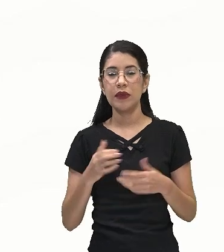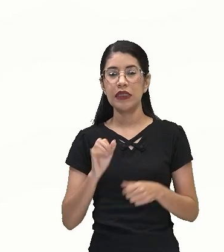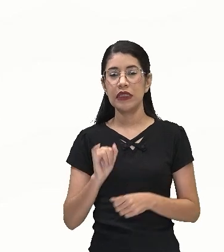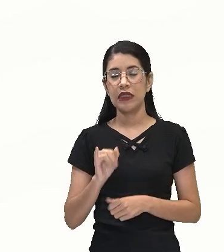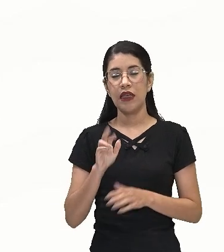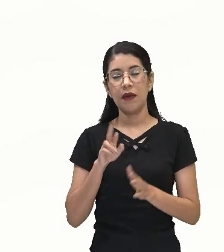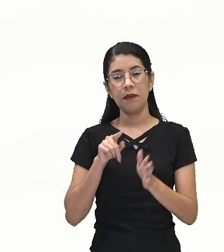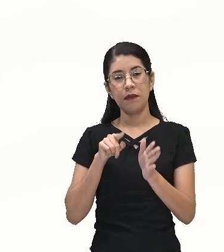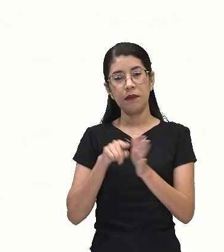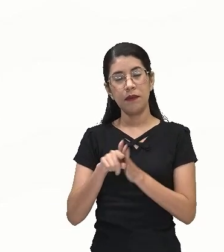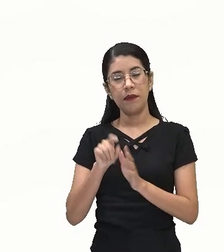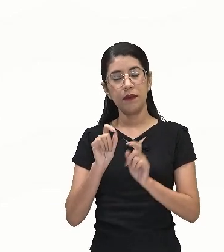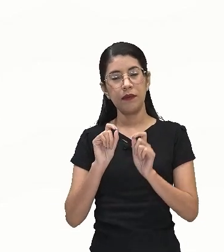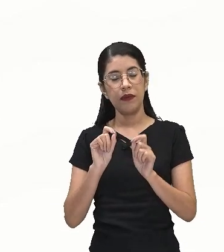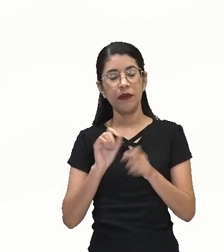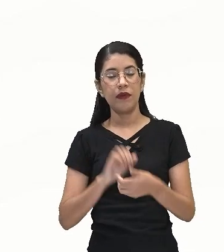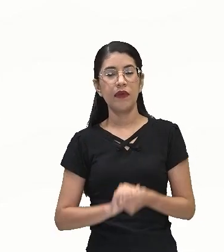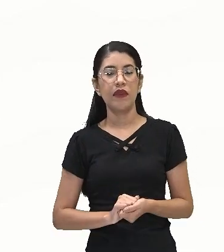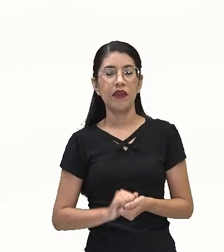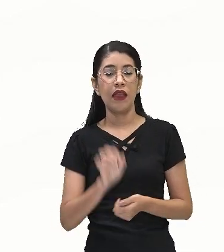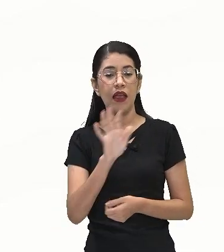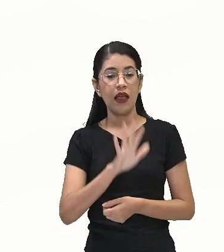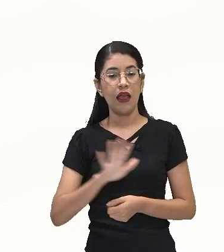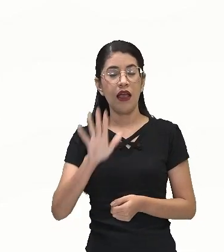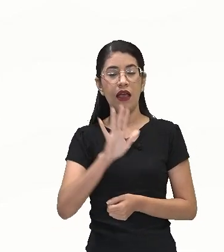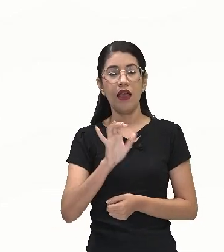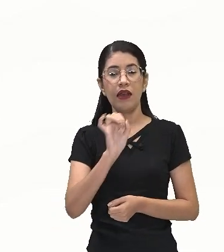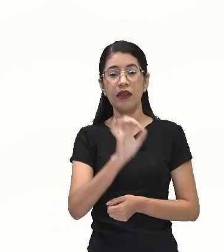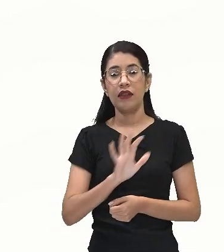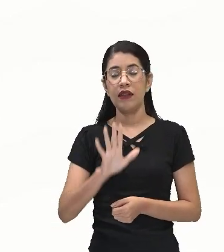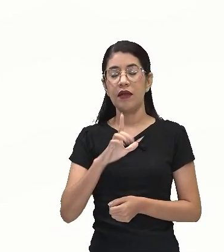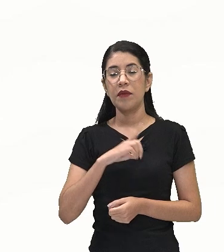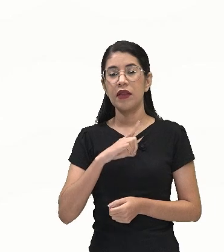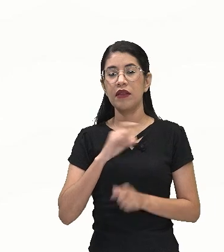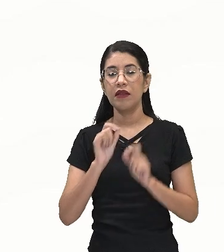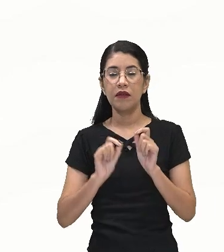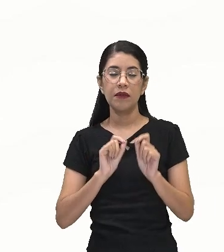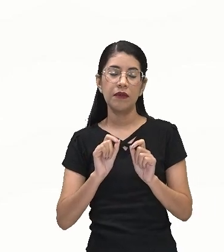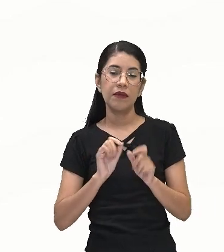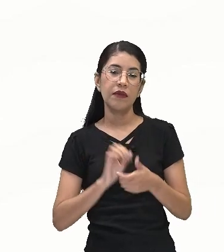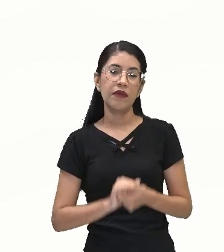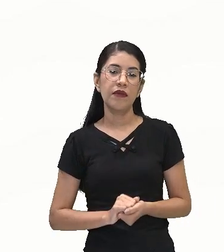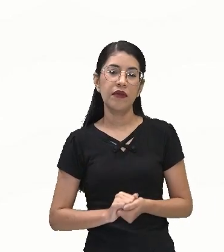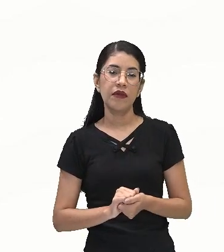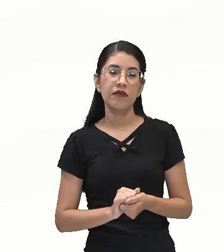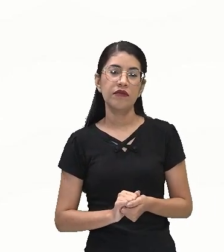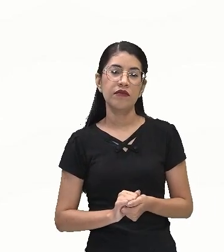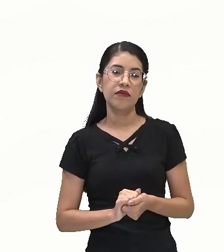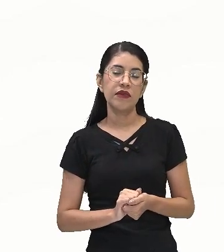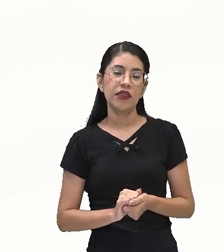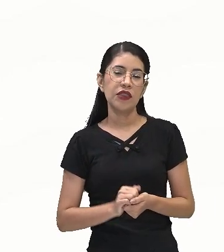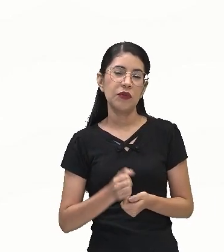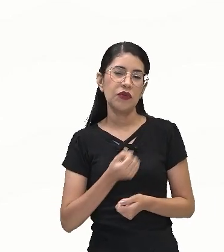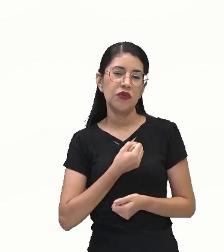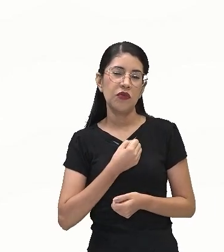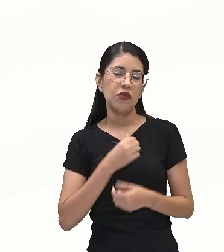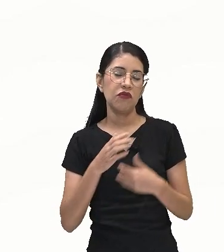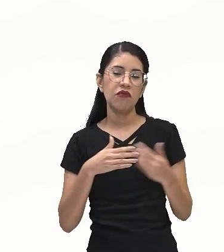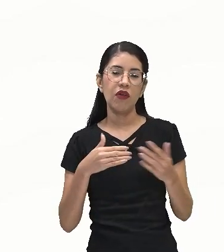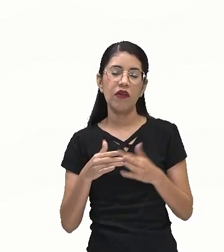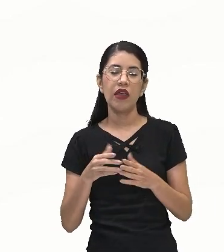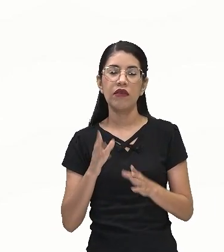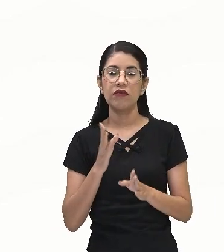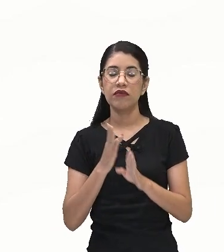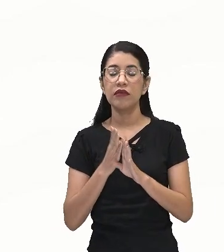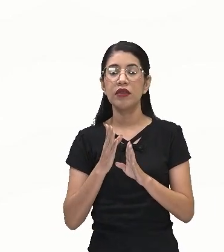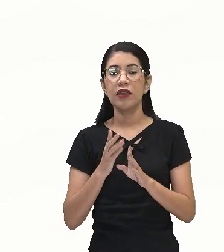estiver perguntando qual é a área da minha figura que possui tanto de semiperímetro e apótema igual